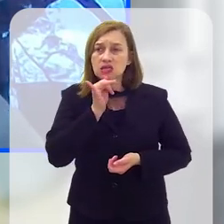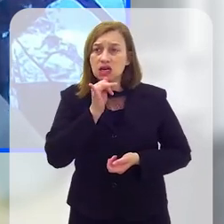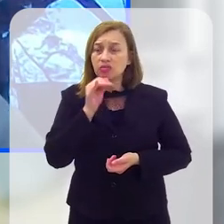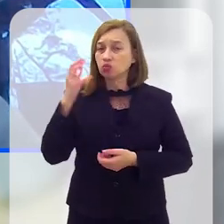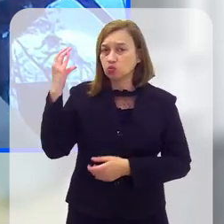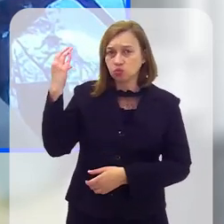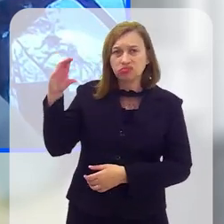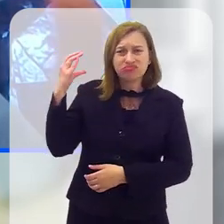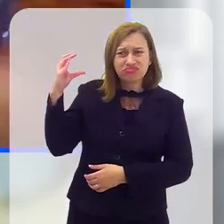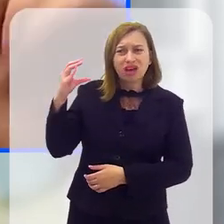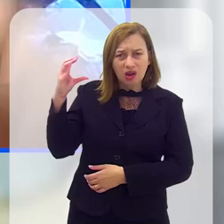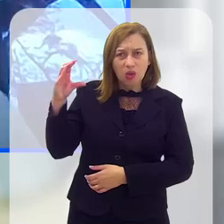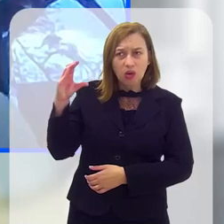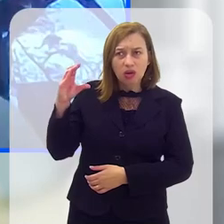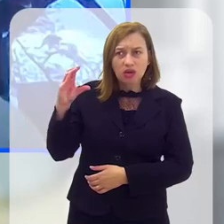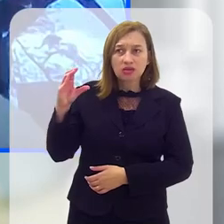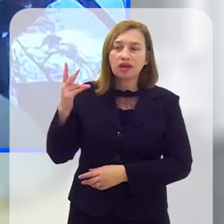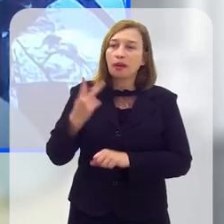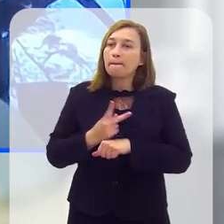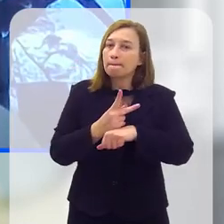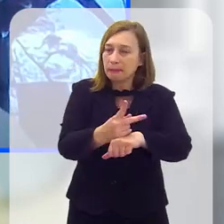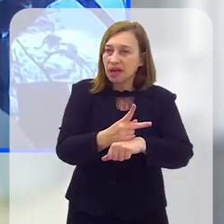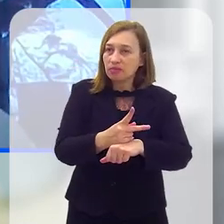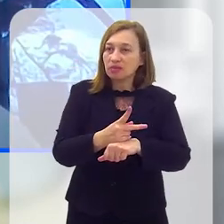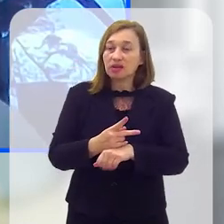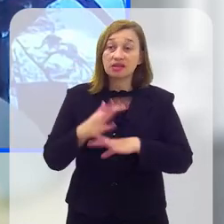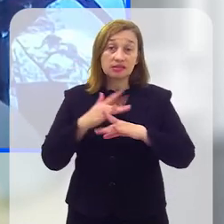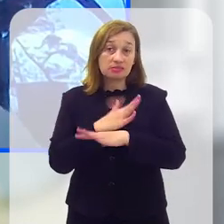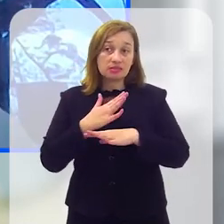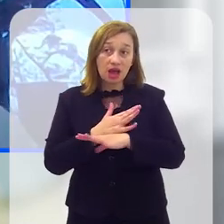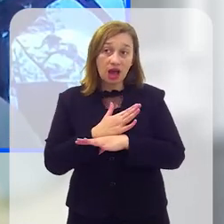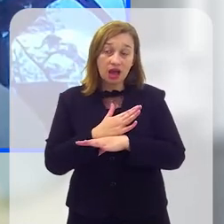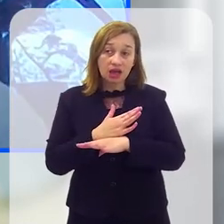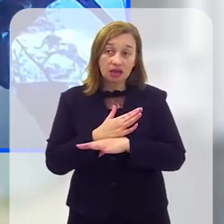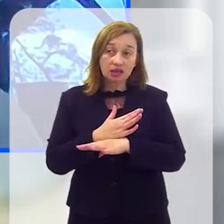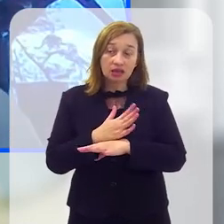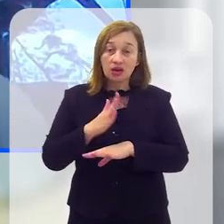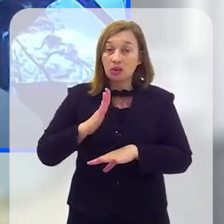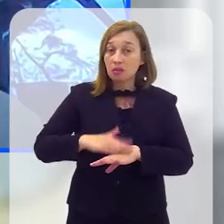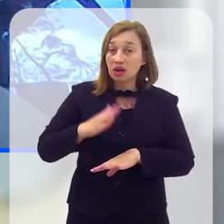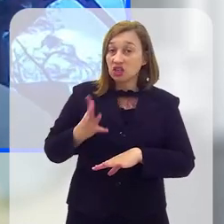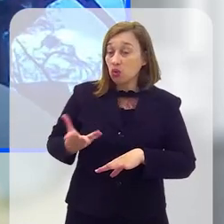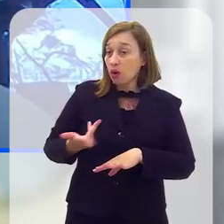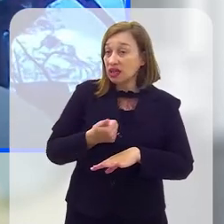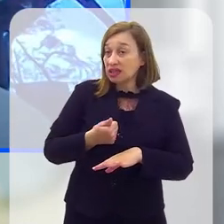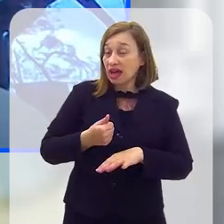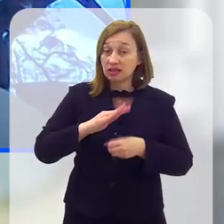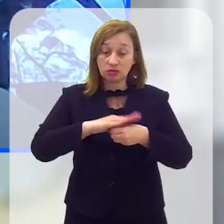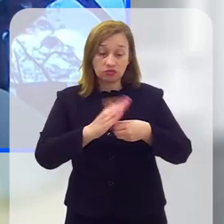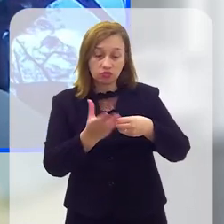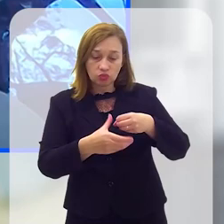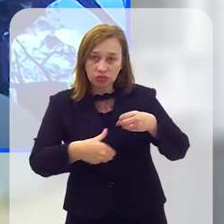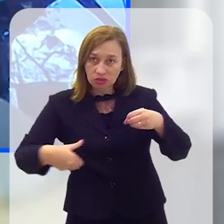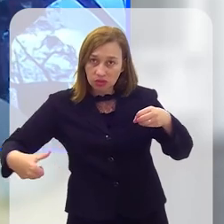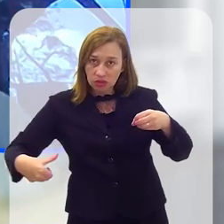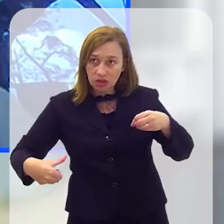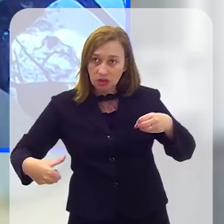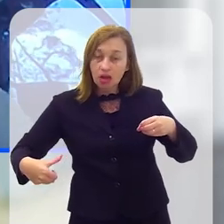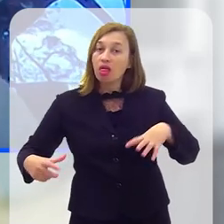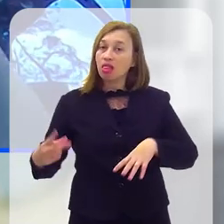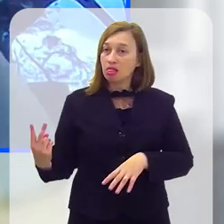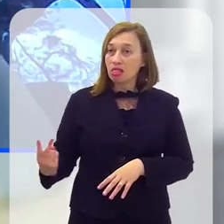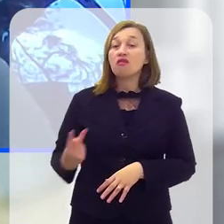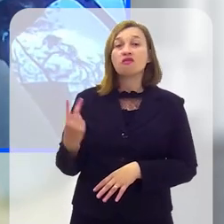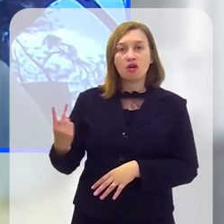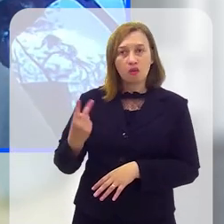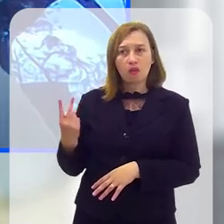que, por exemplo, Niterói, que sempre ganha prêmios como uma das cidades com melhor serviço de eficiência de saneamento,